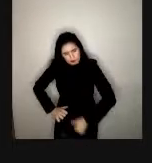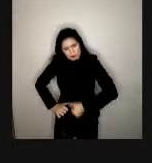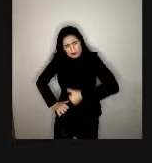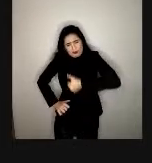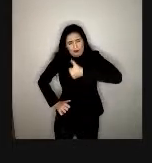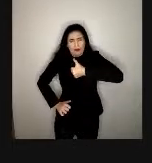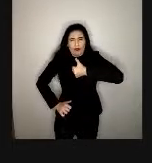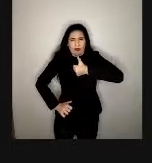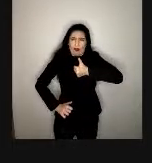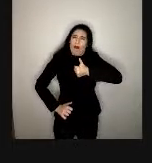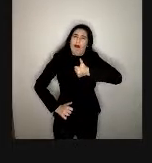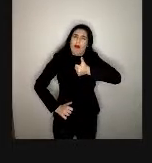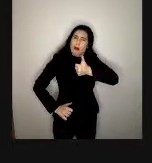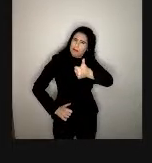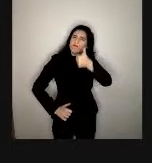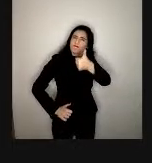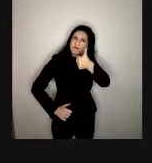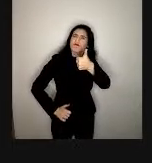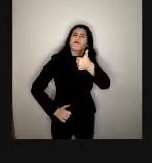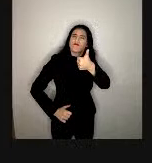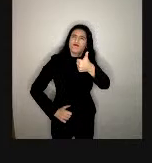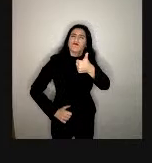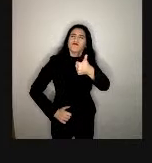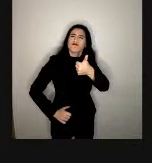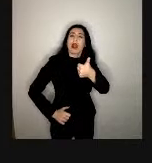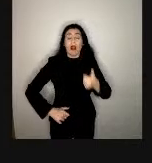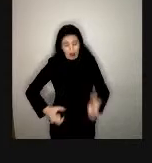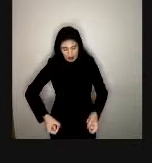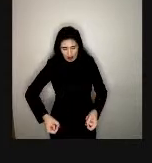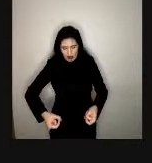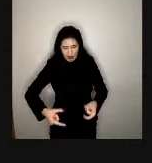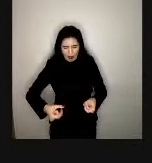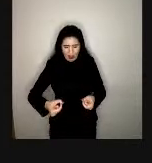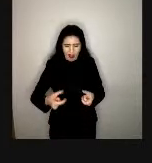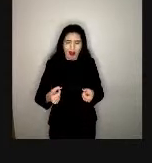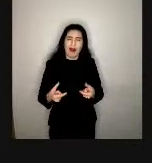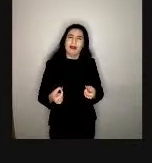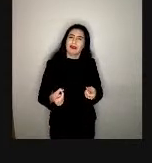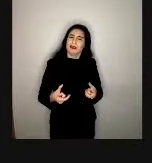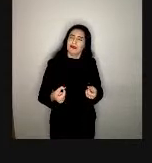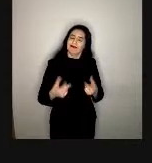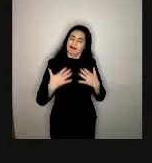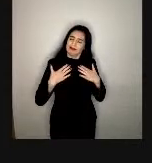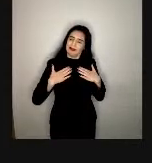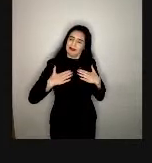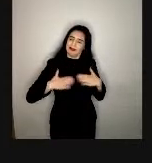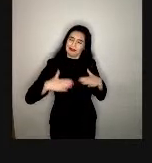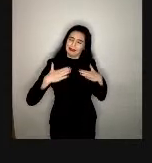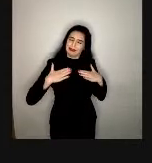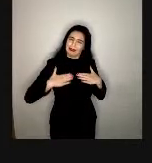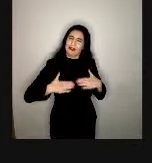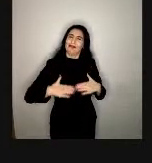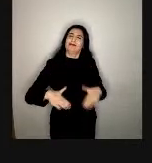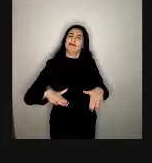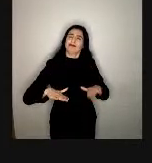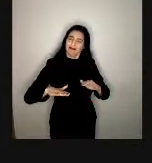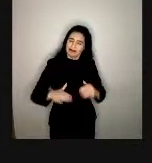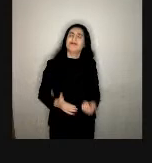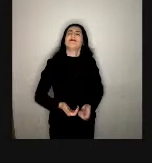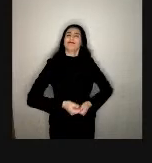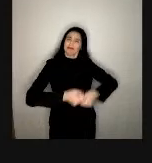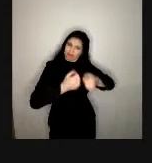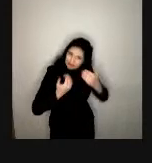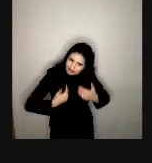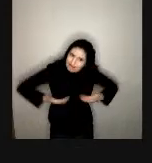positiva do enfrentamento do câncer. Mas não dá para, de vez em quando, mostrar para as pessoas que